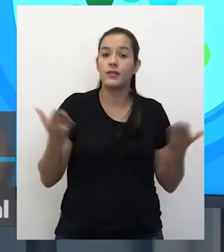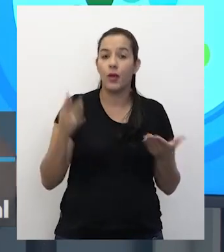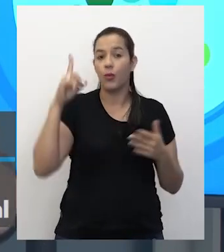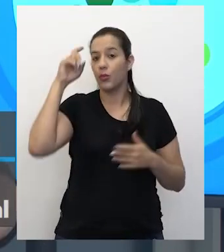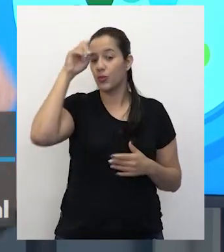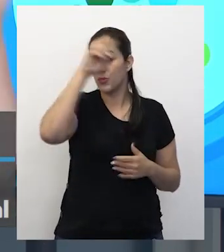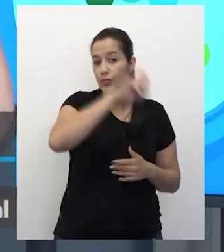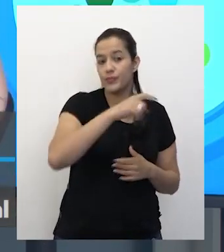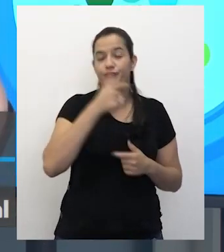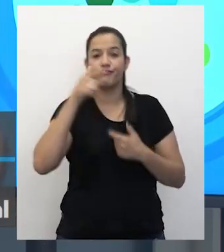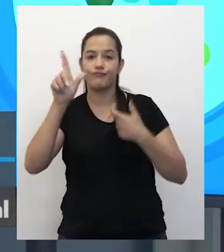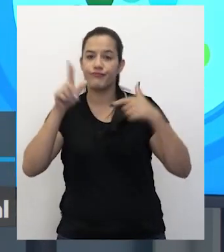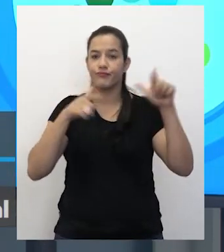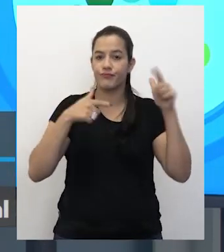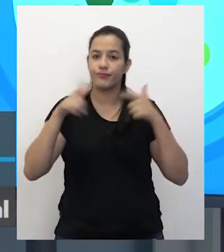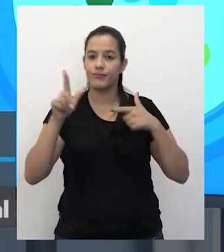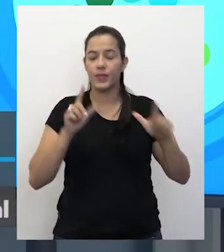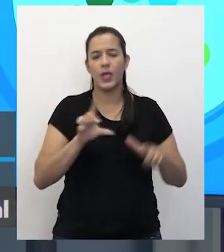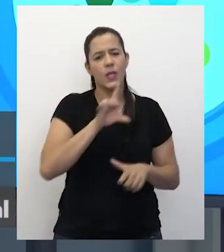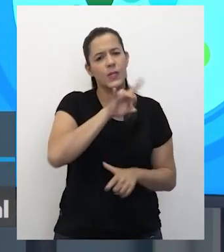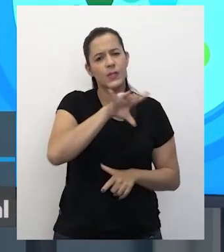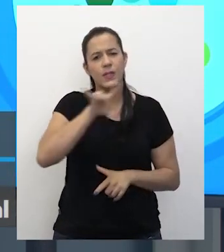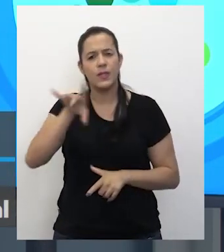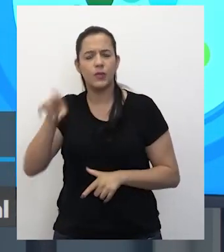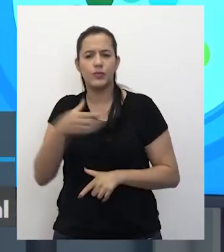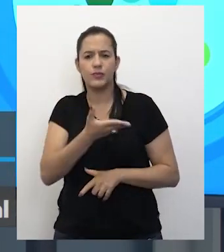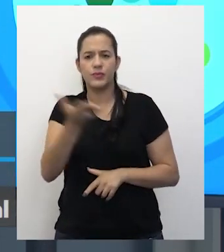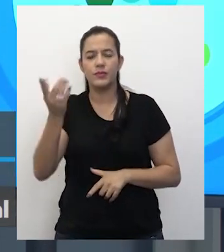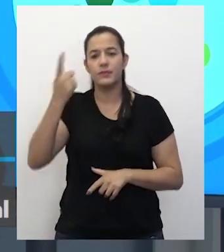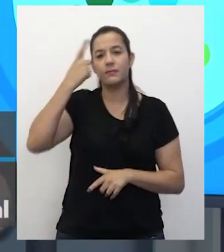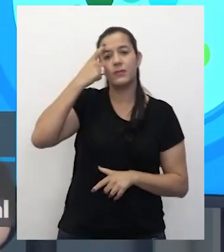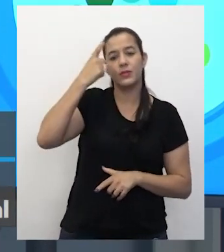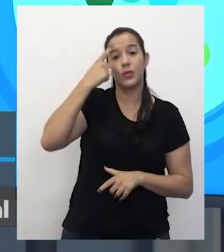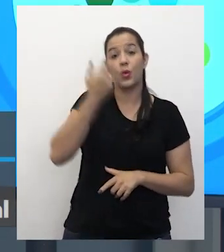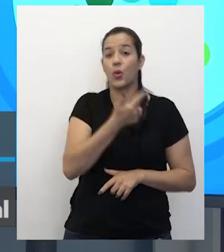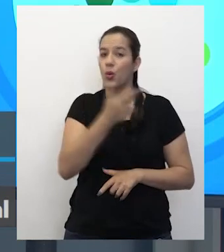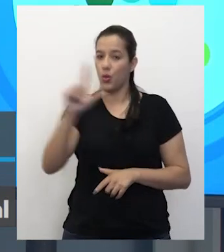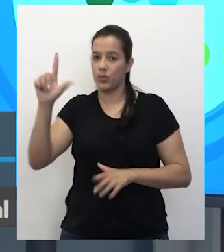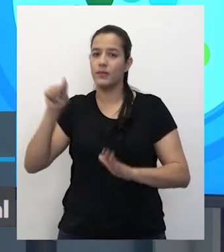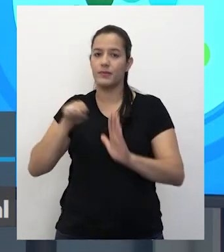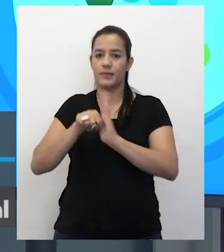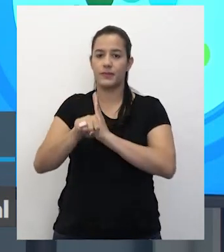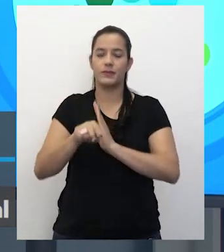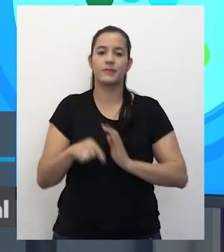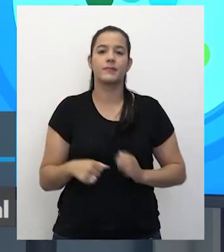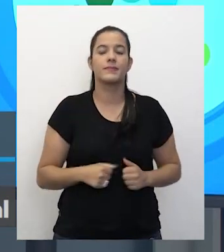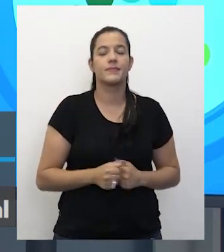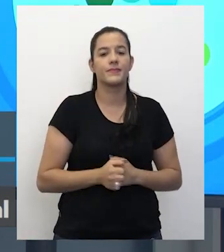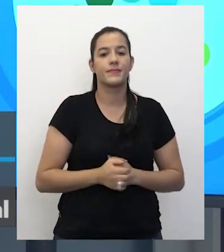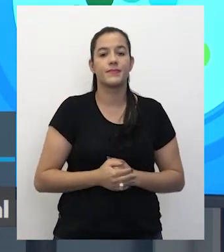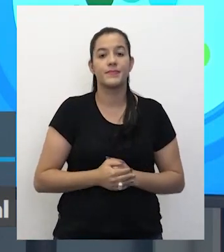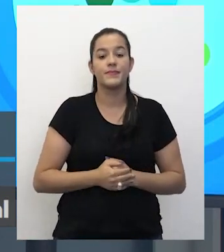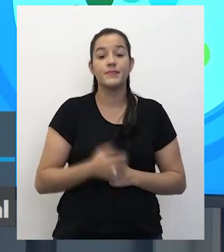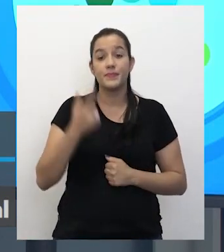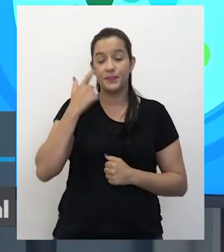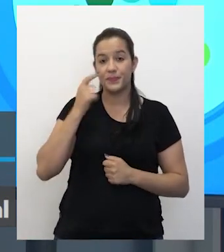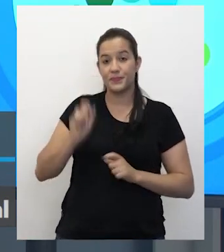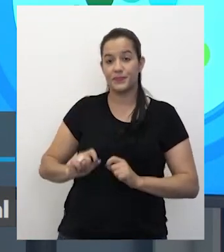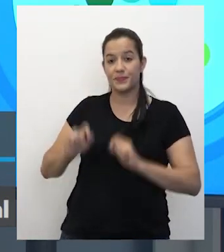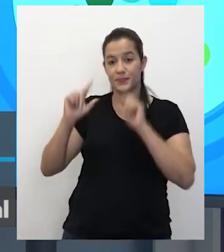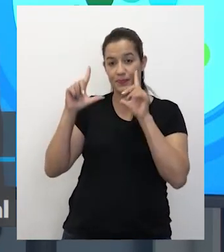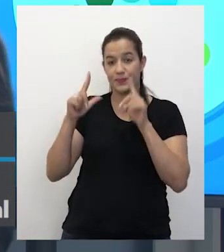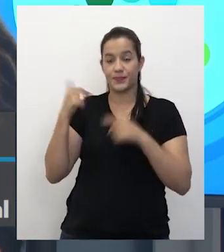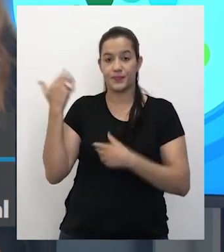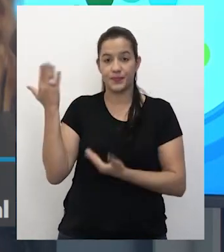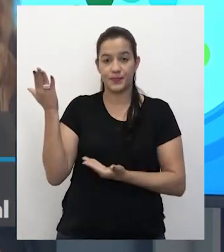também outros que cada um de vocês pensou, olha a perguntinha que eu trago para vocês. Vejam aí na tela a pergunta